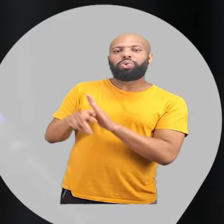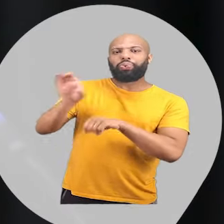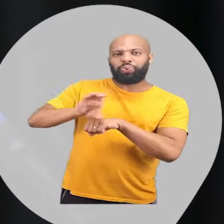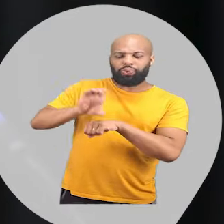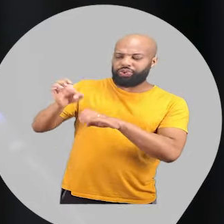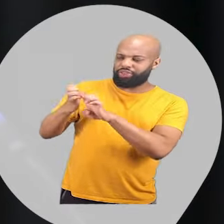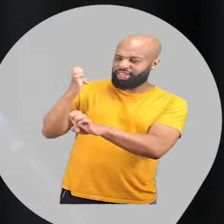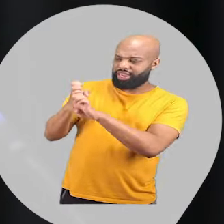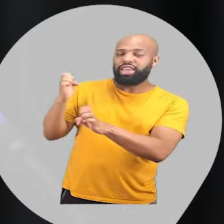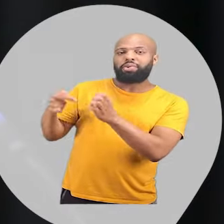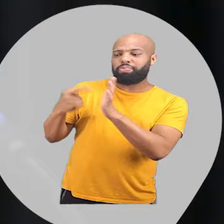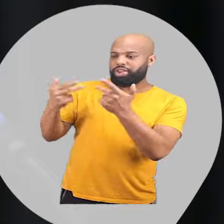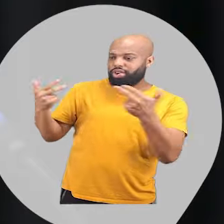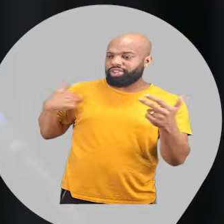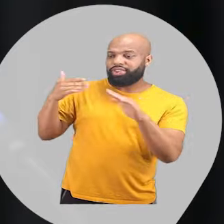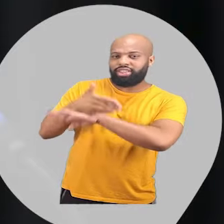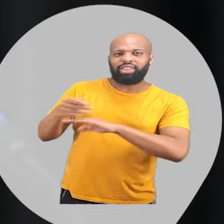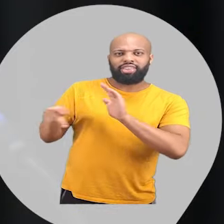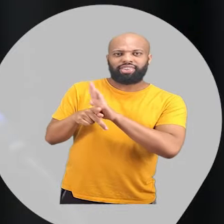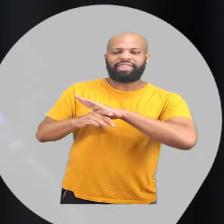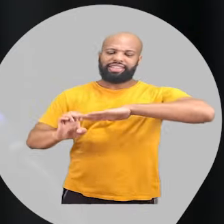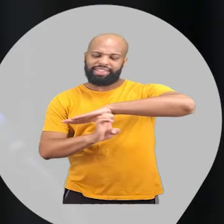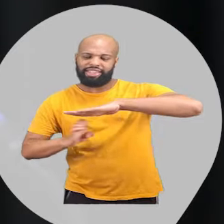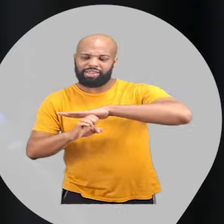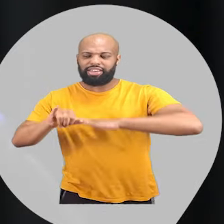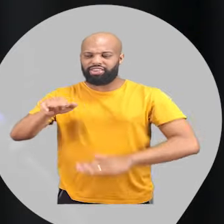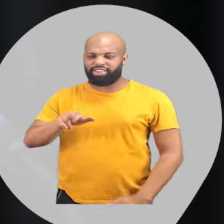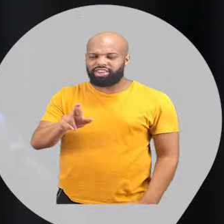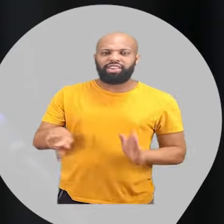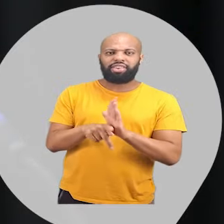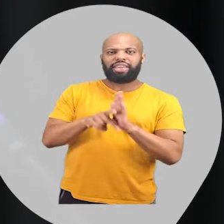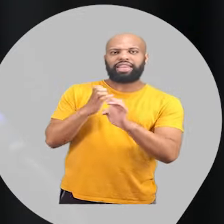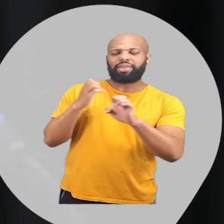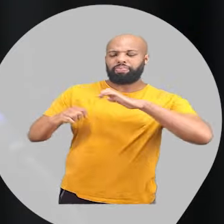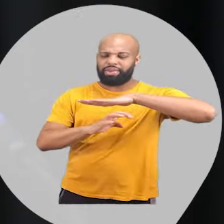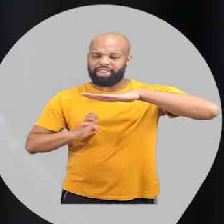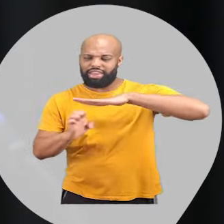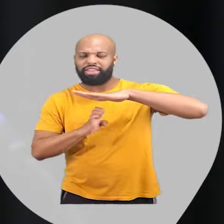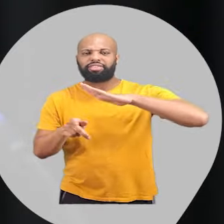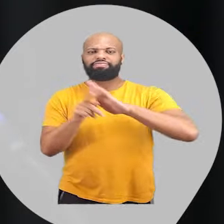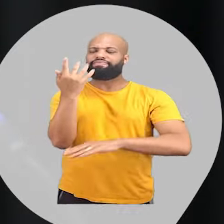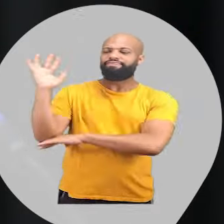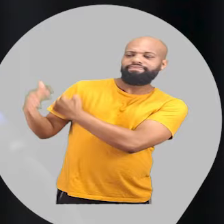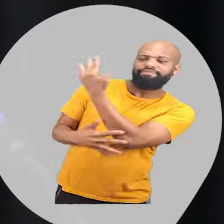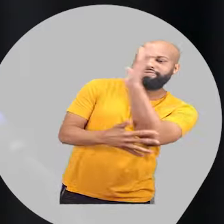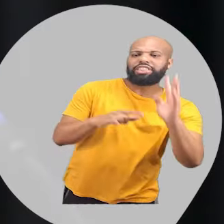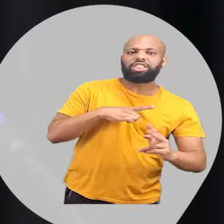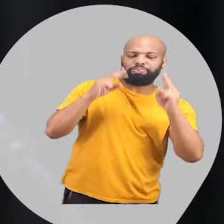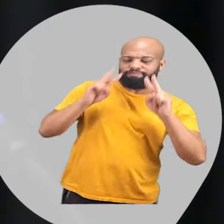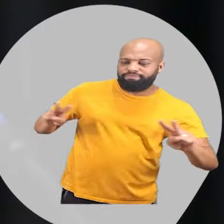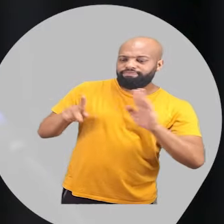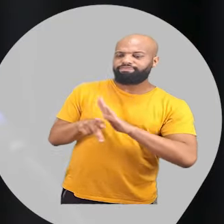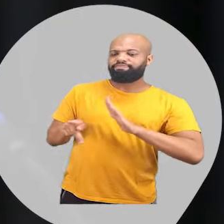algumas uma das primeiras coisas que eu fiz foi entrar na empresa júnior da empresa que engenharia ambiental que dava uma visão de corporativa assim